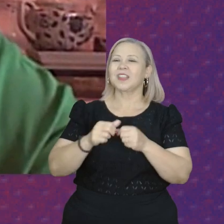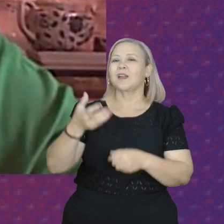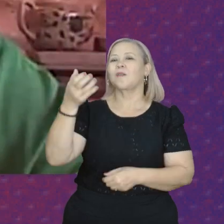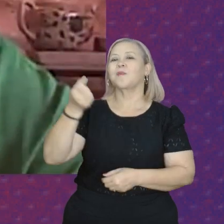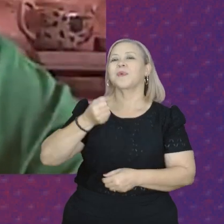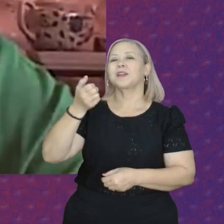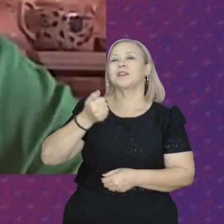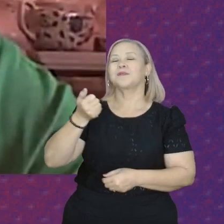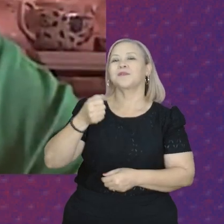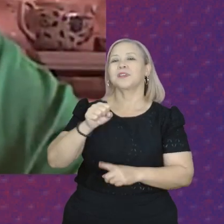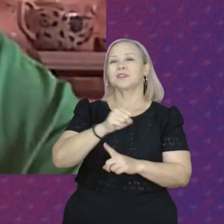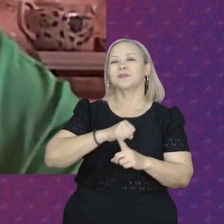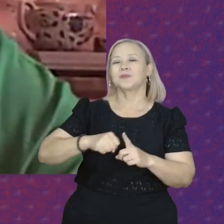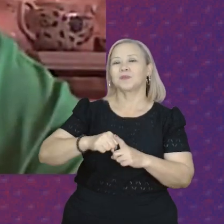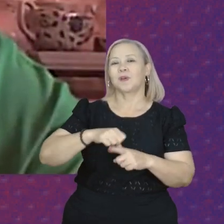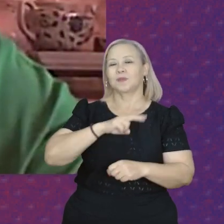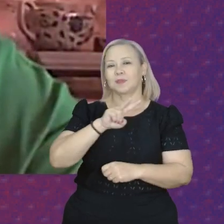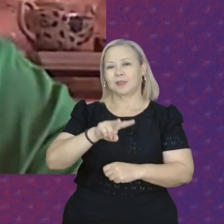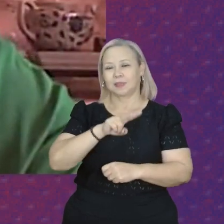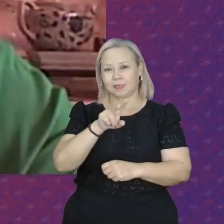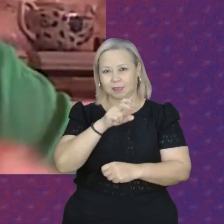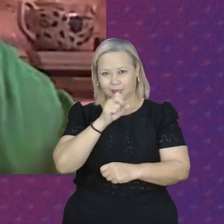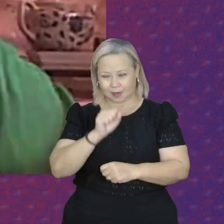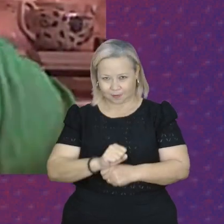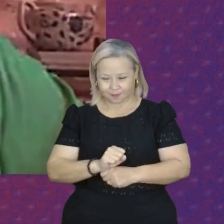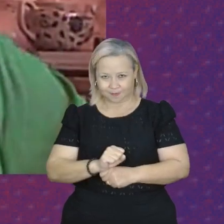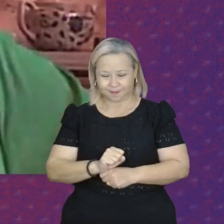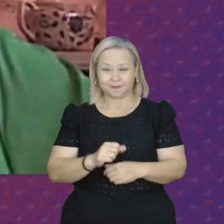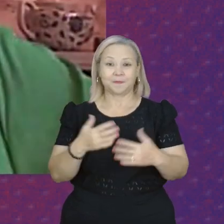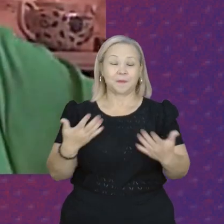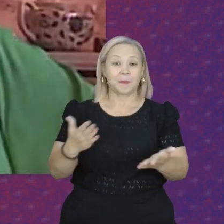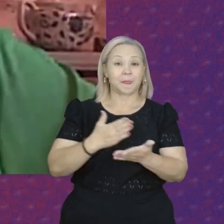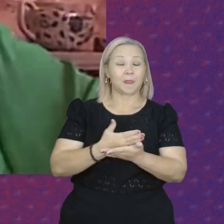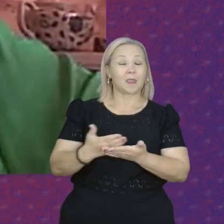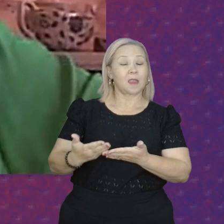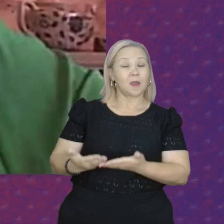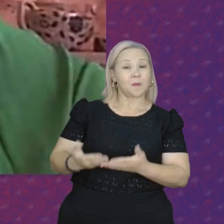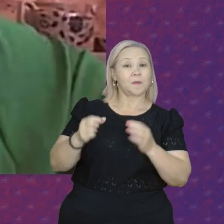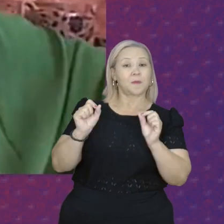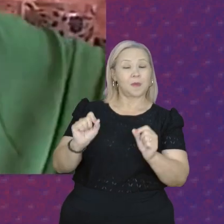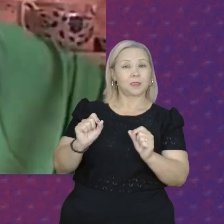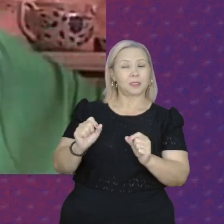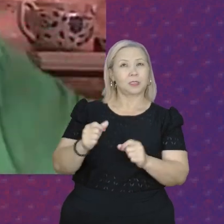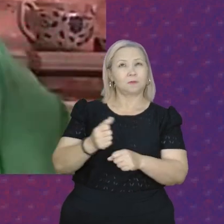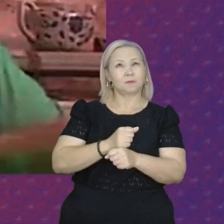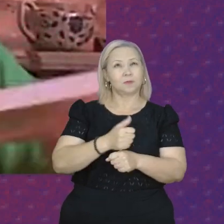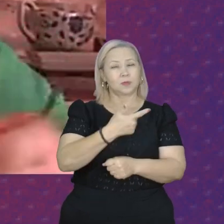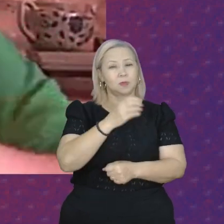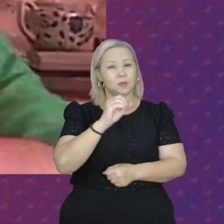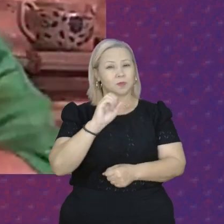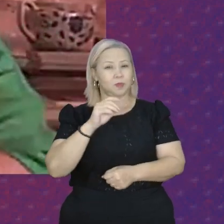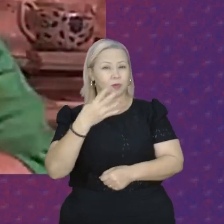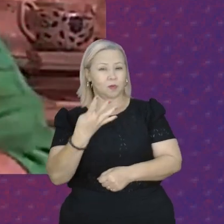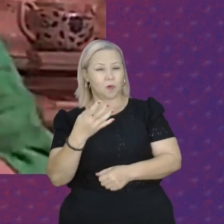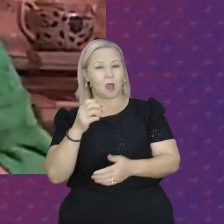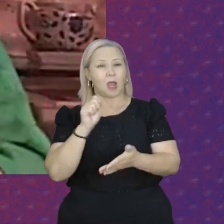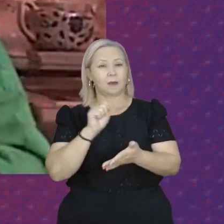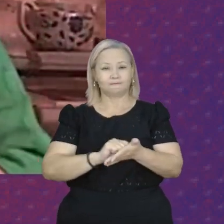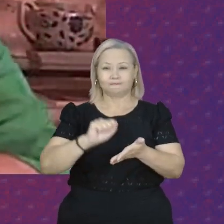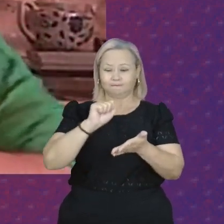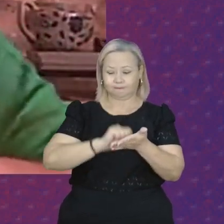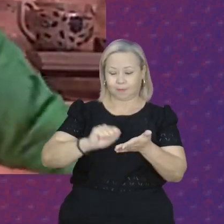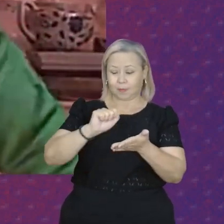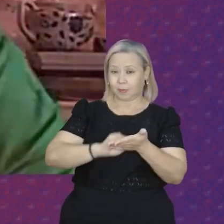benefício socioassistencial. Então, a partir daí, ainda em 2004, nós escrevemos